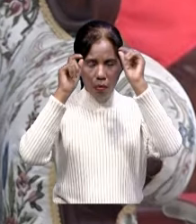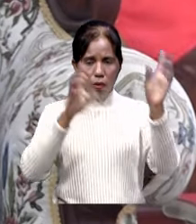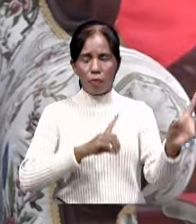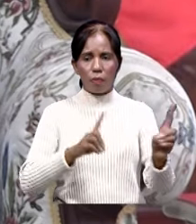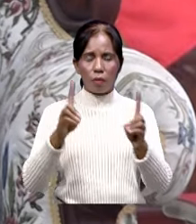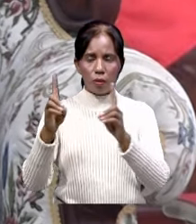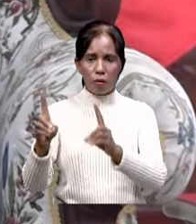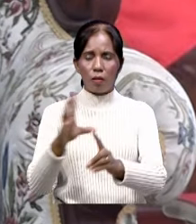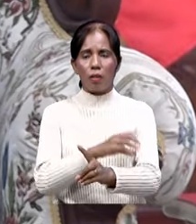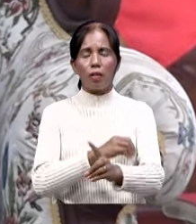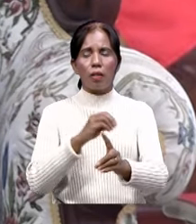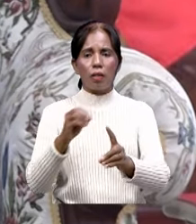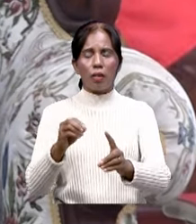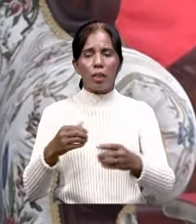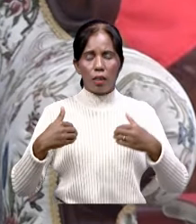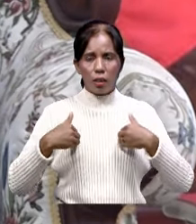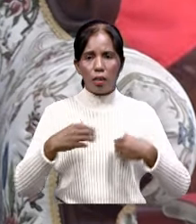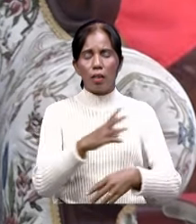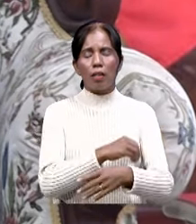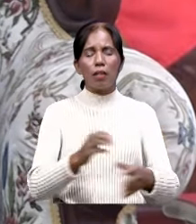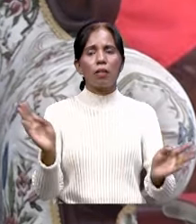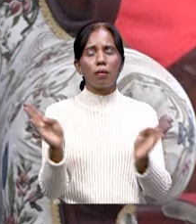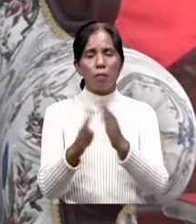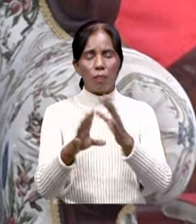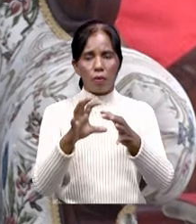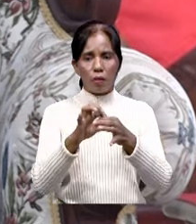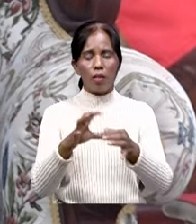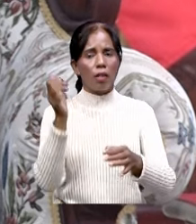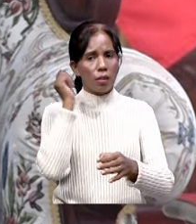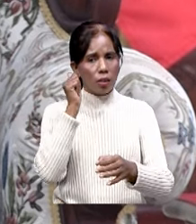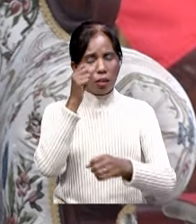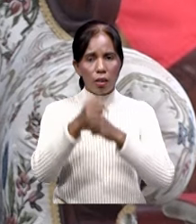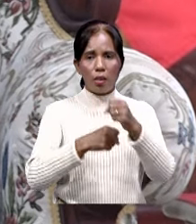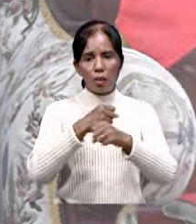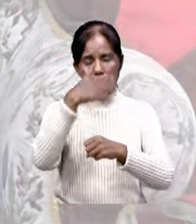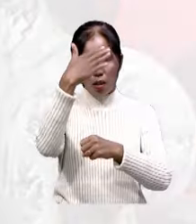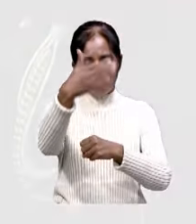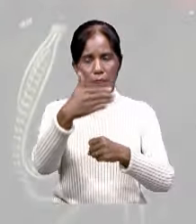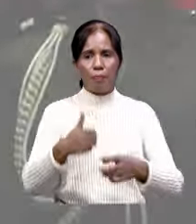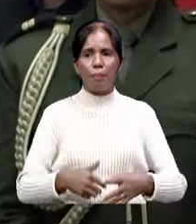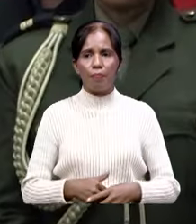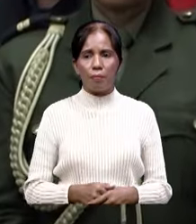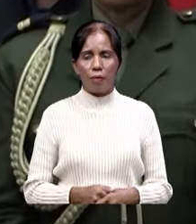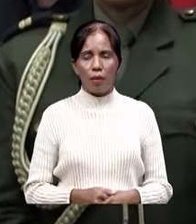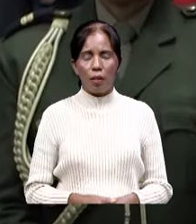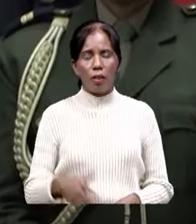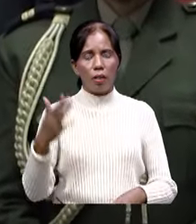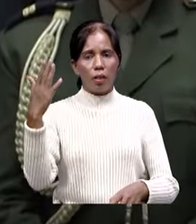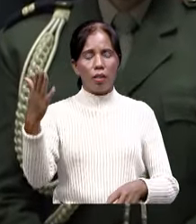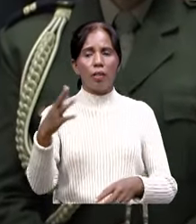implementa roadmaps, car que interesse a tu sai membro ASEAN e a Tina Noin. E a República Popular do